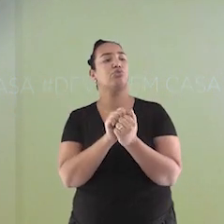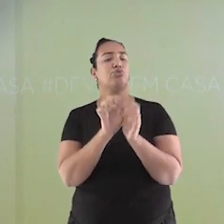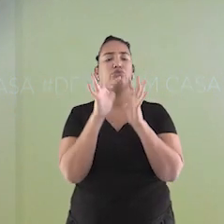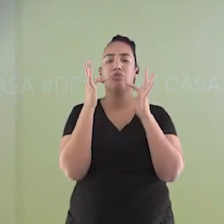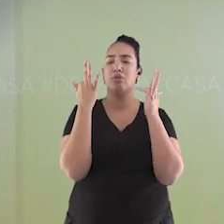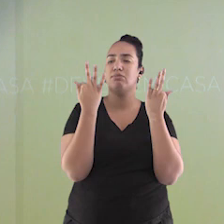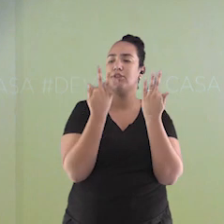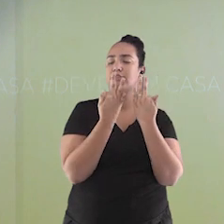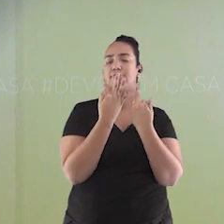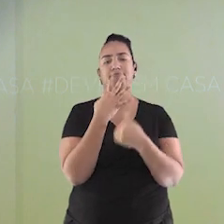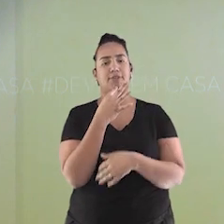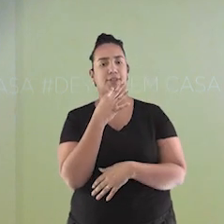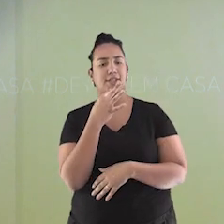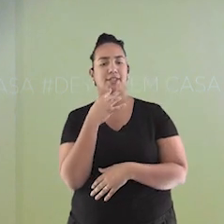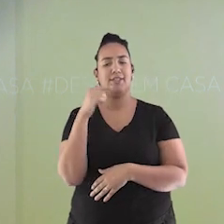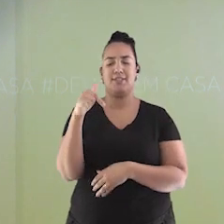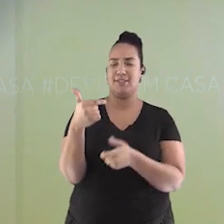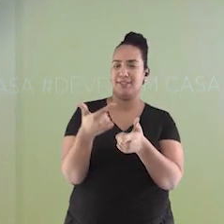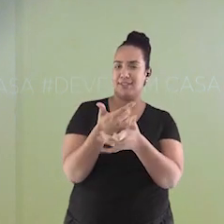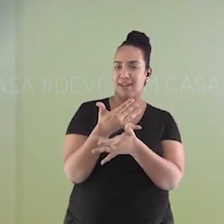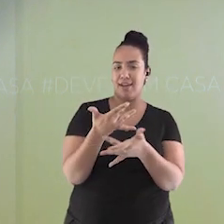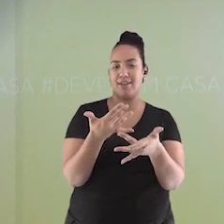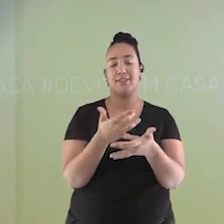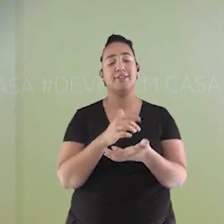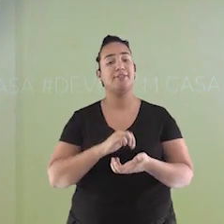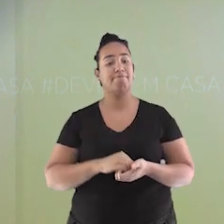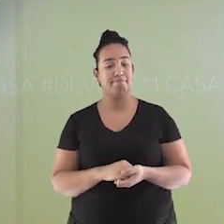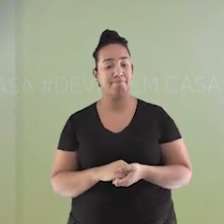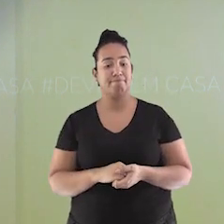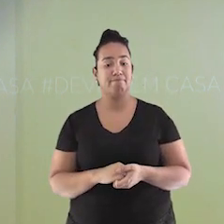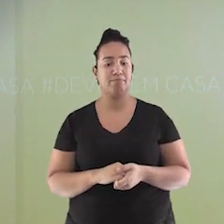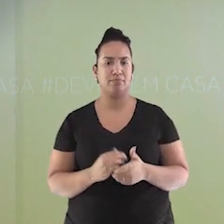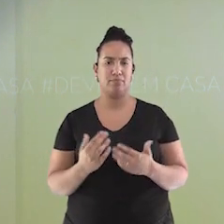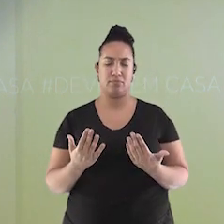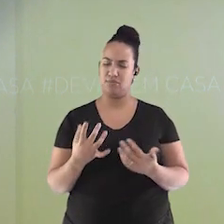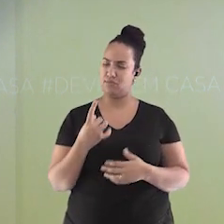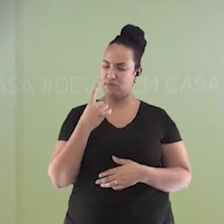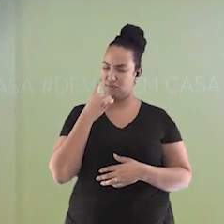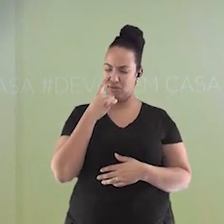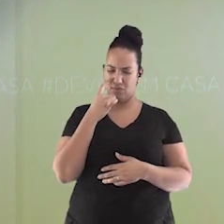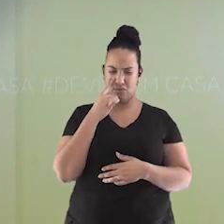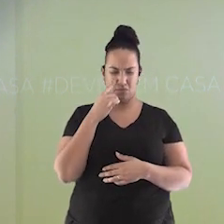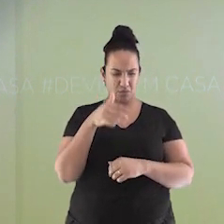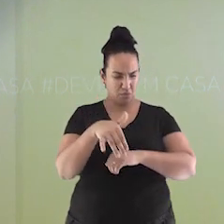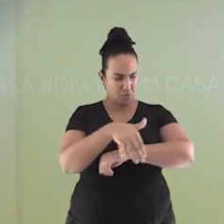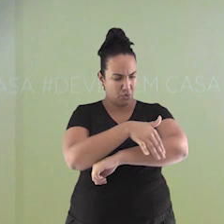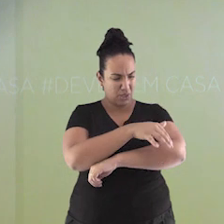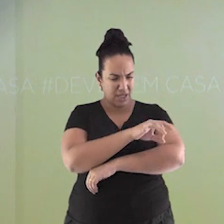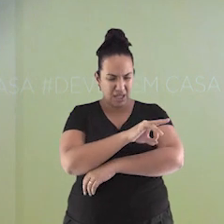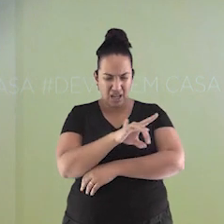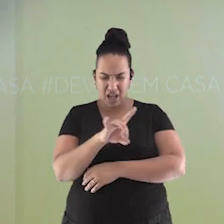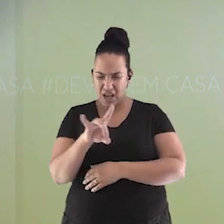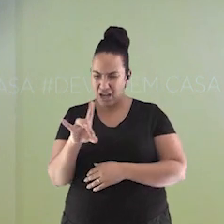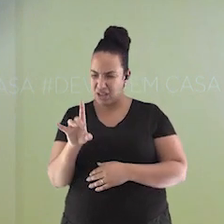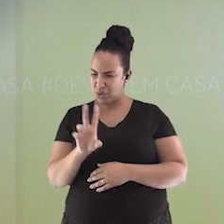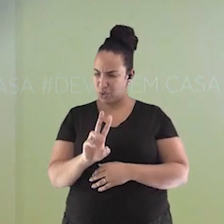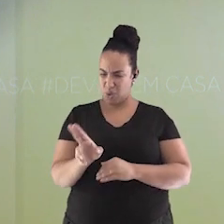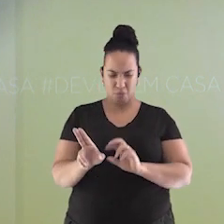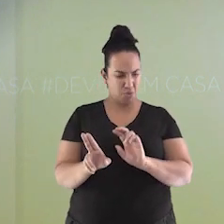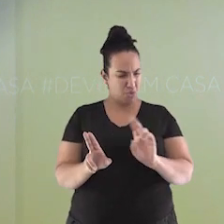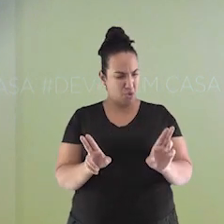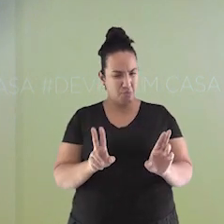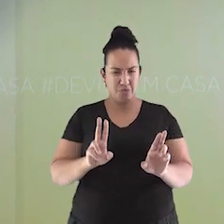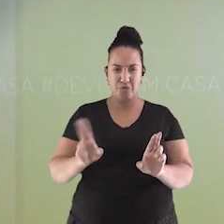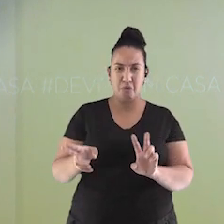pela cidade para conhecê-la melhor. Além de ver que cada rua tinha um nome. Ao andar